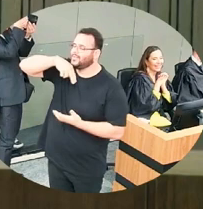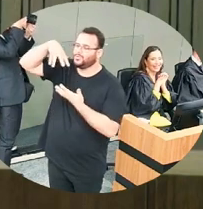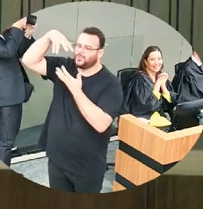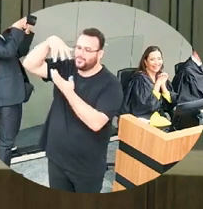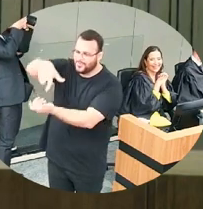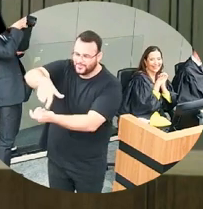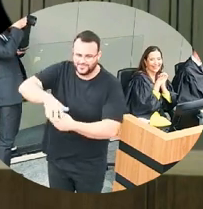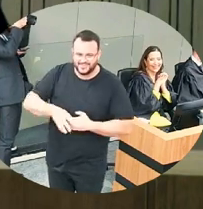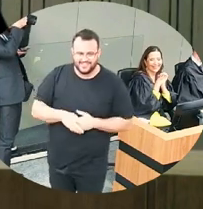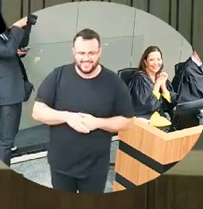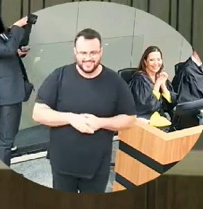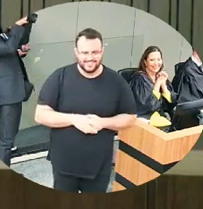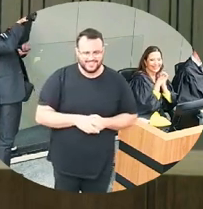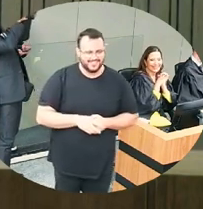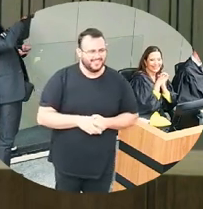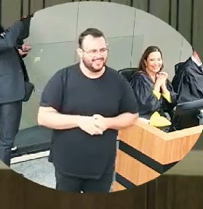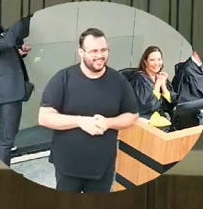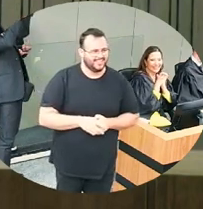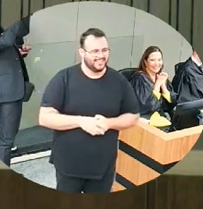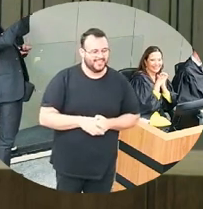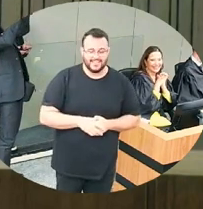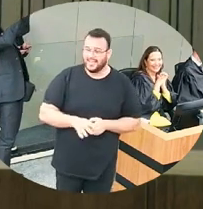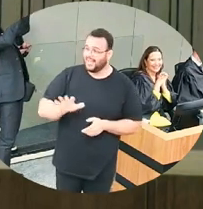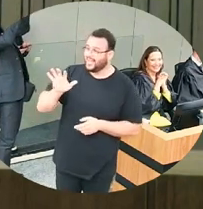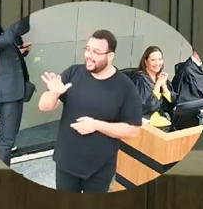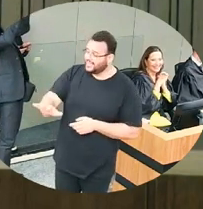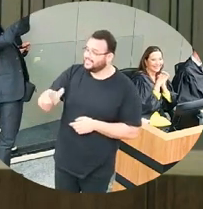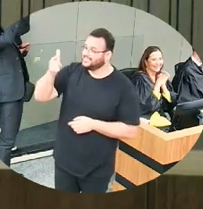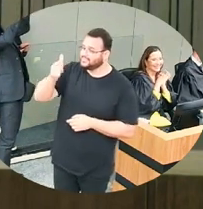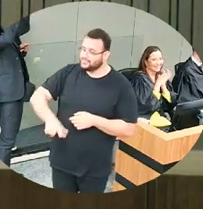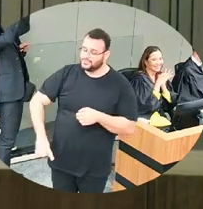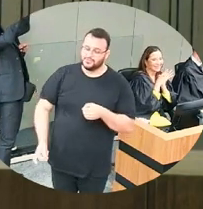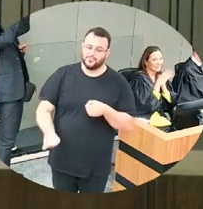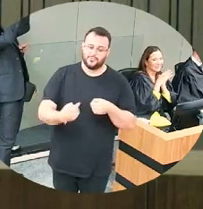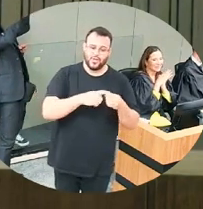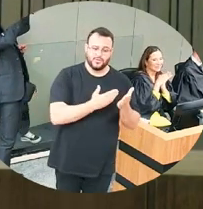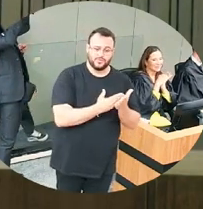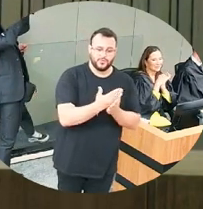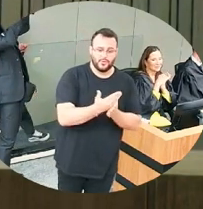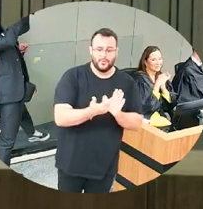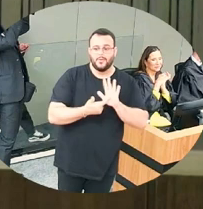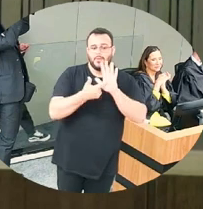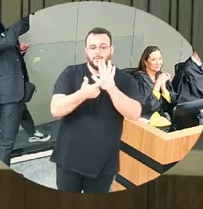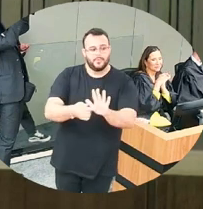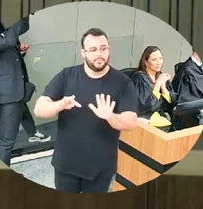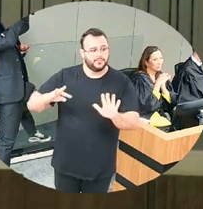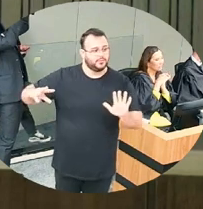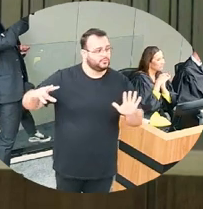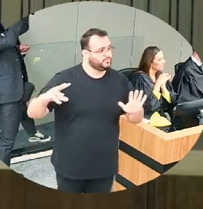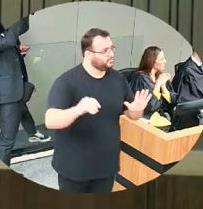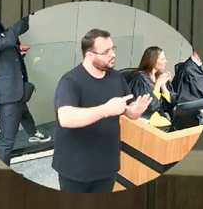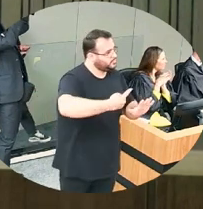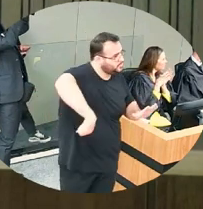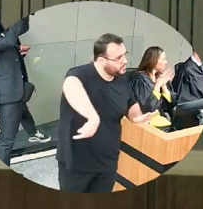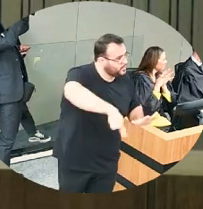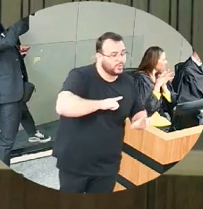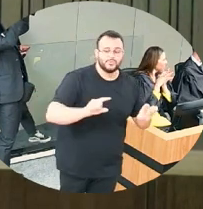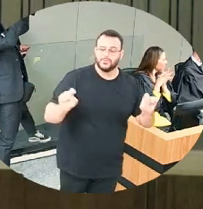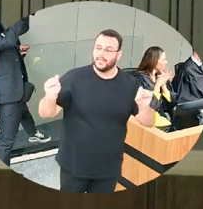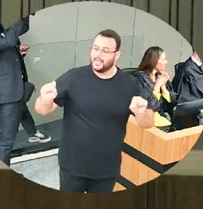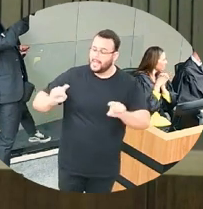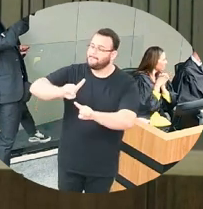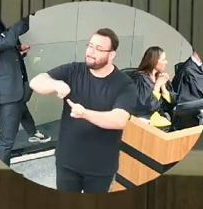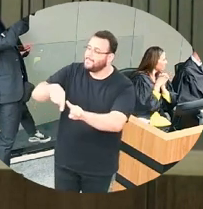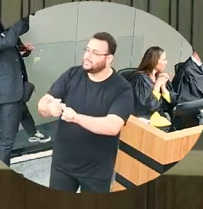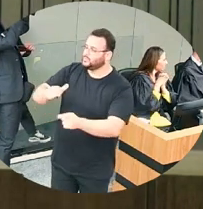do mundo assim De Volta Ao Começo deixo o registrado a todos e a nós mesmos que